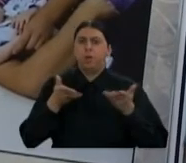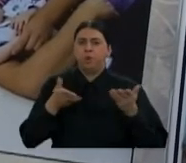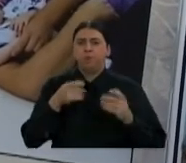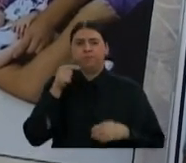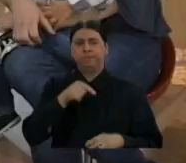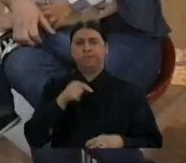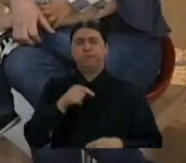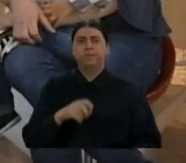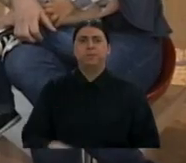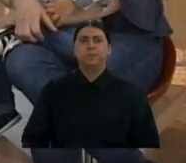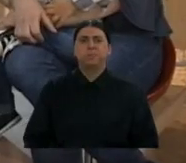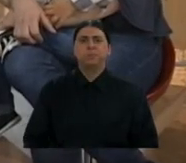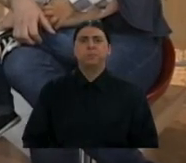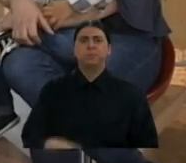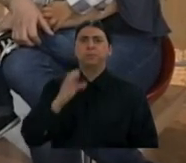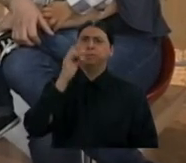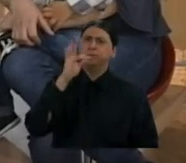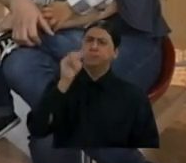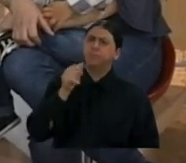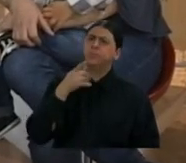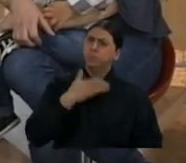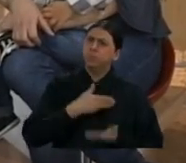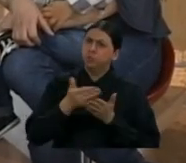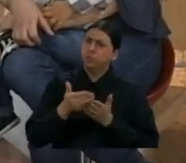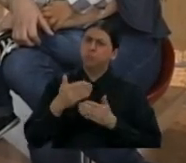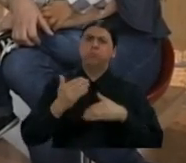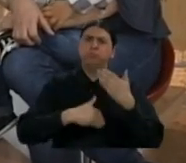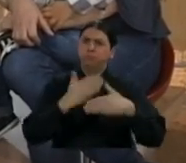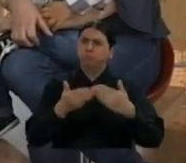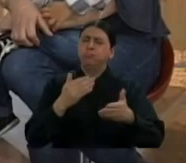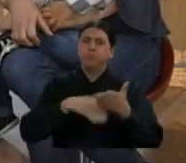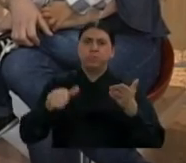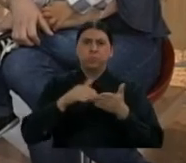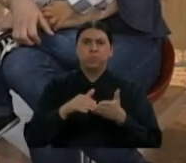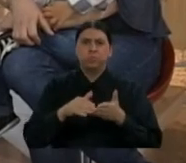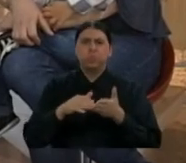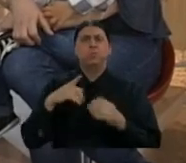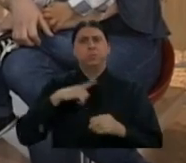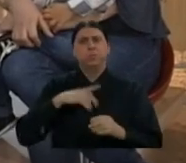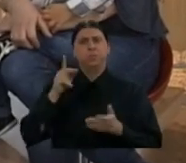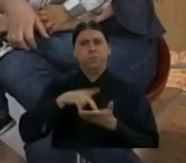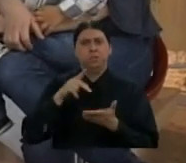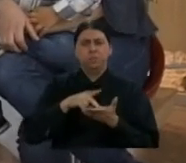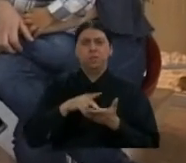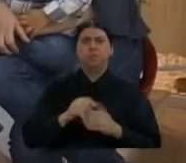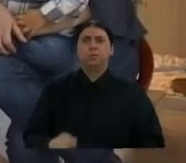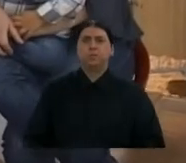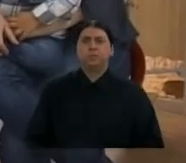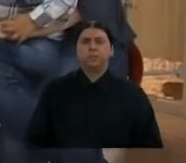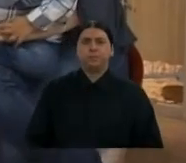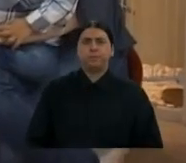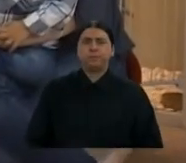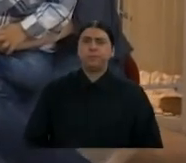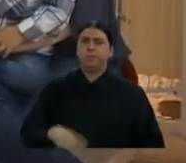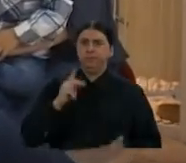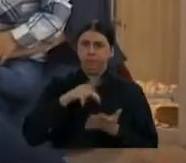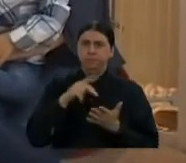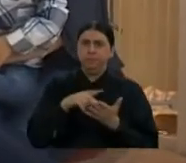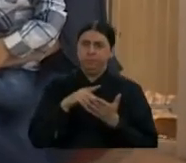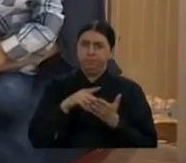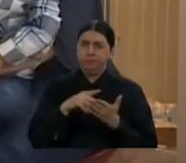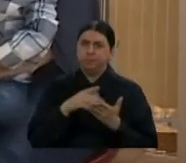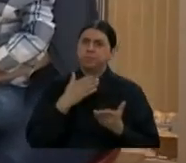china e sim toda a verdade foi tudo começou todo esse processo que bill hotel né pela primeira vez realmente ele